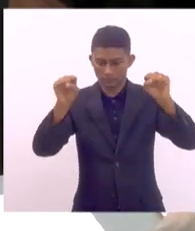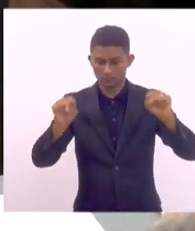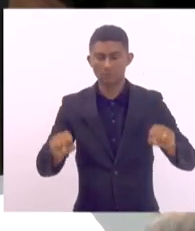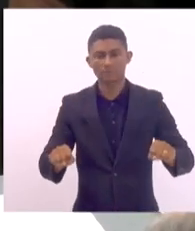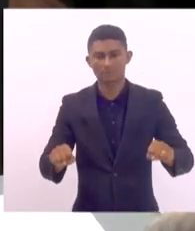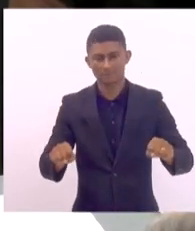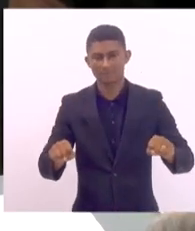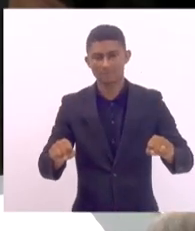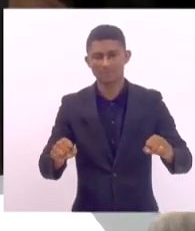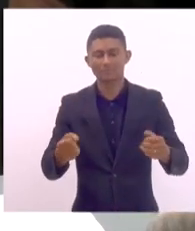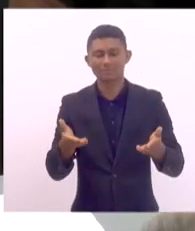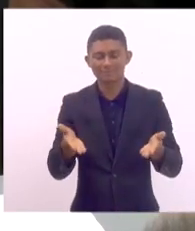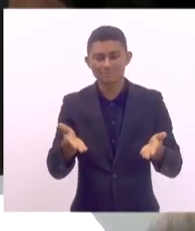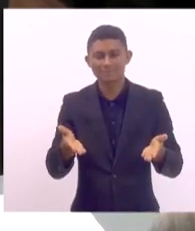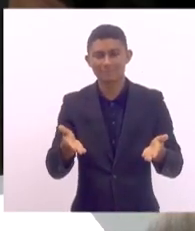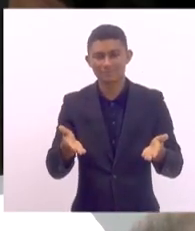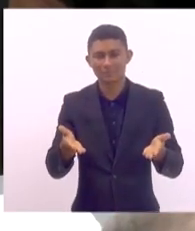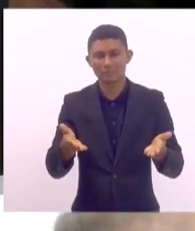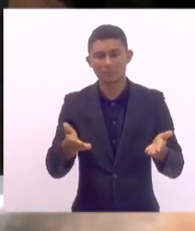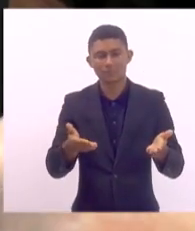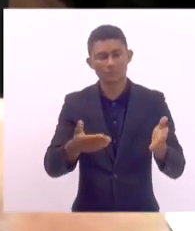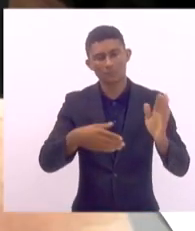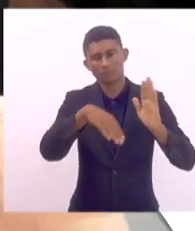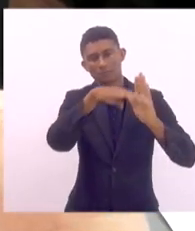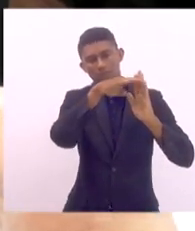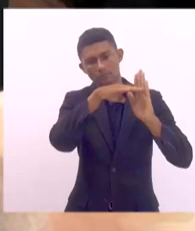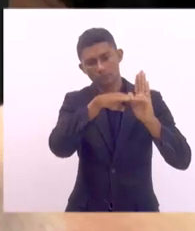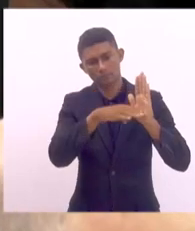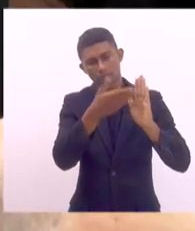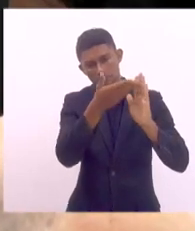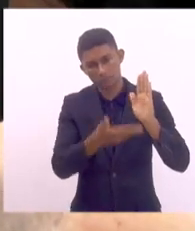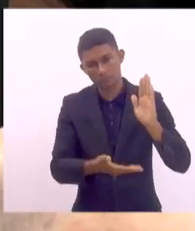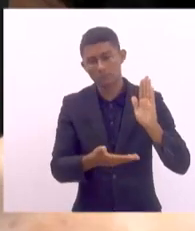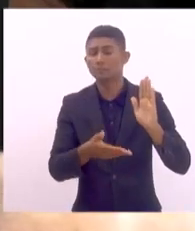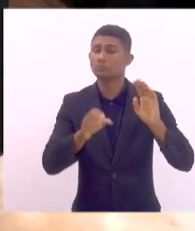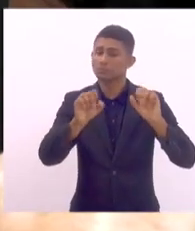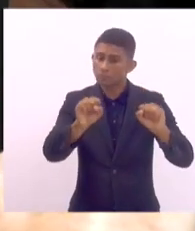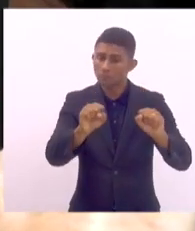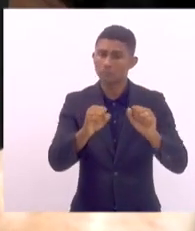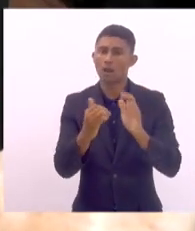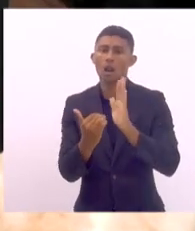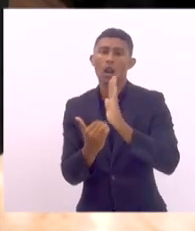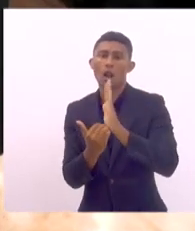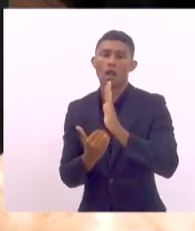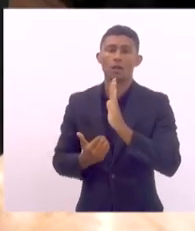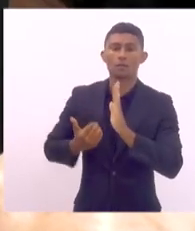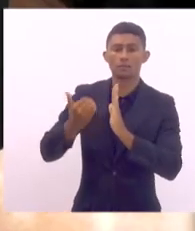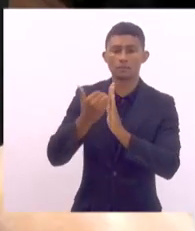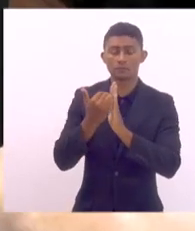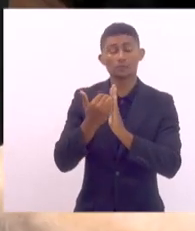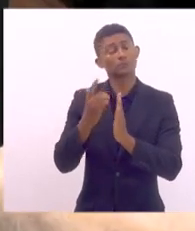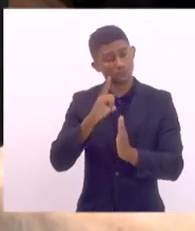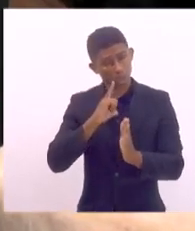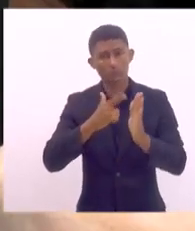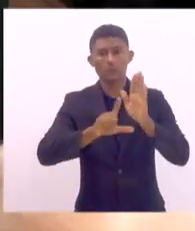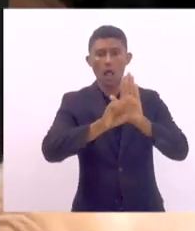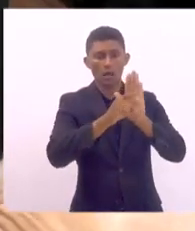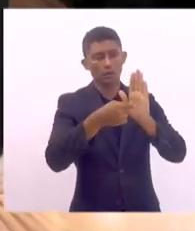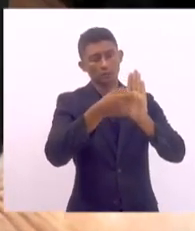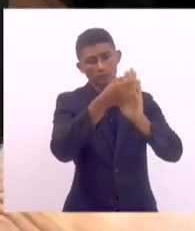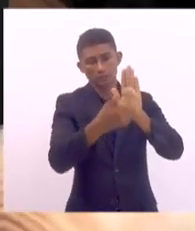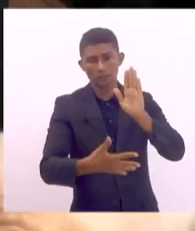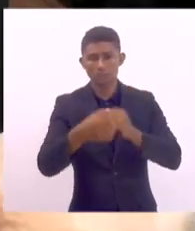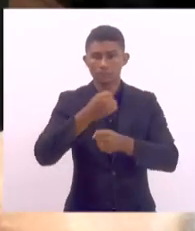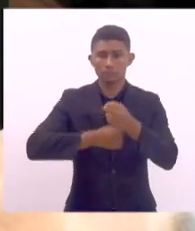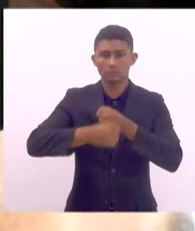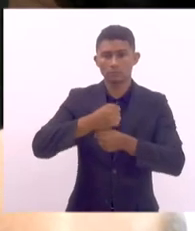os sistemas listados no CAPT, né, poderão ser ampliados. Então, tem essa menção aqui na lei. Na verdade, em